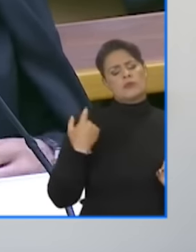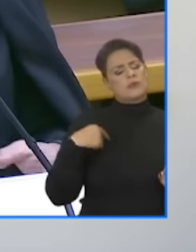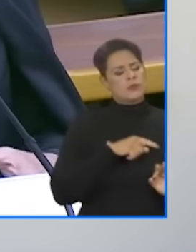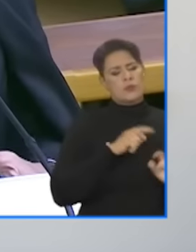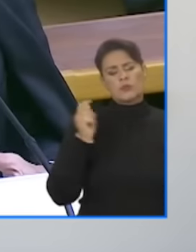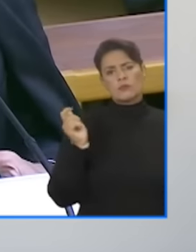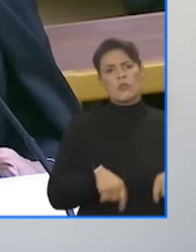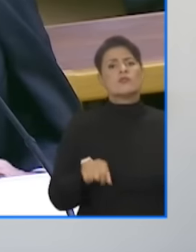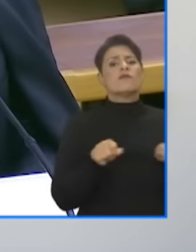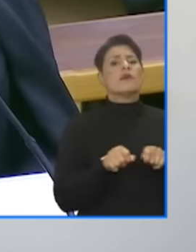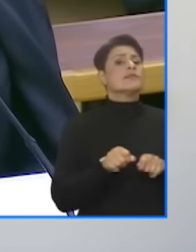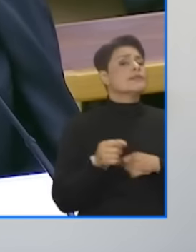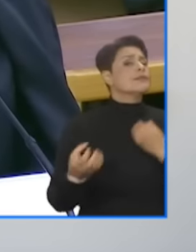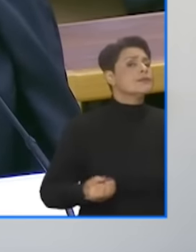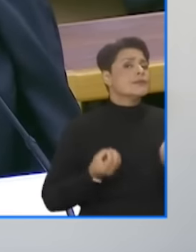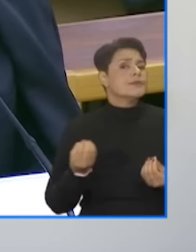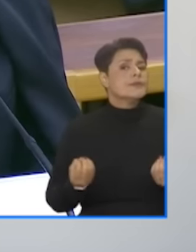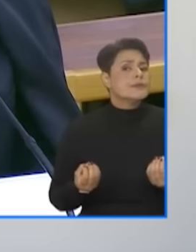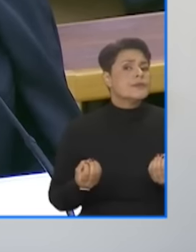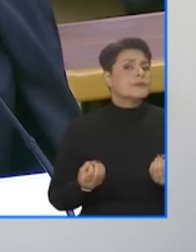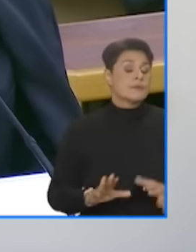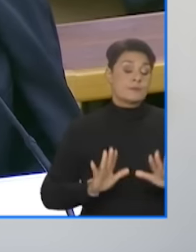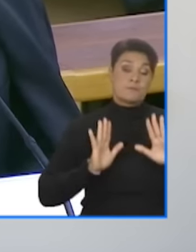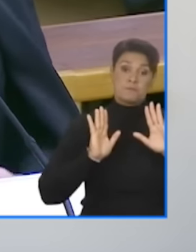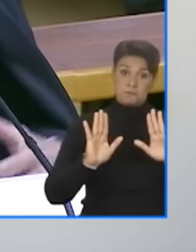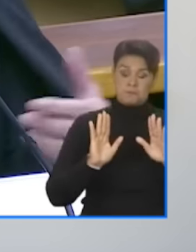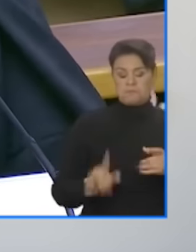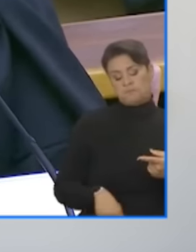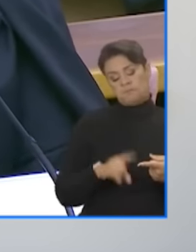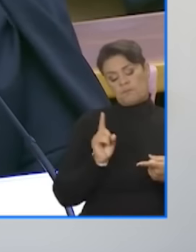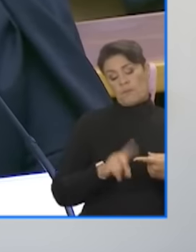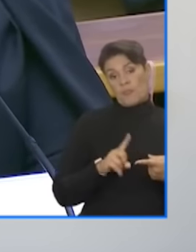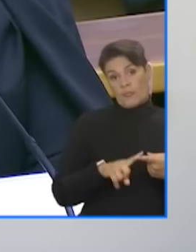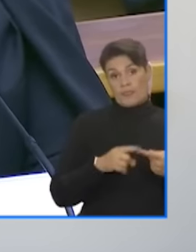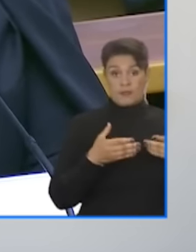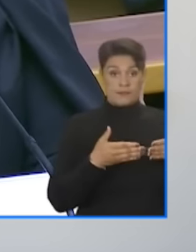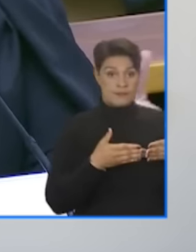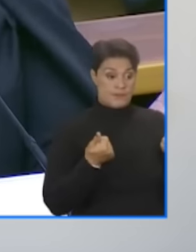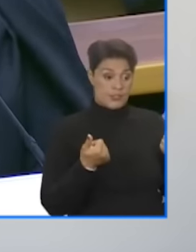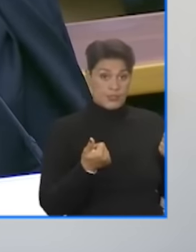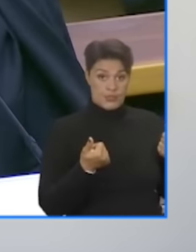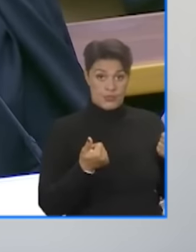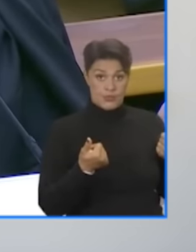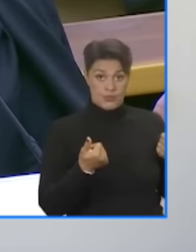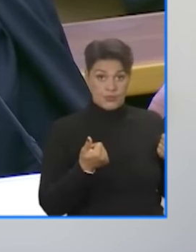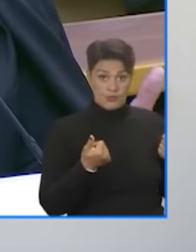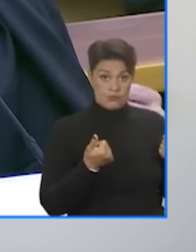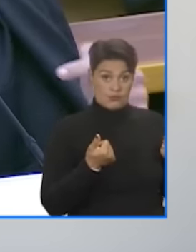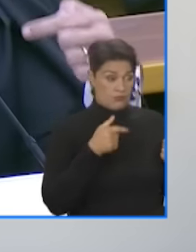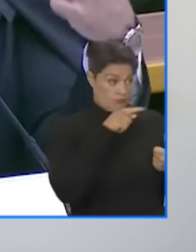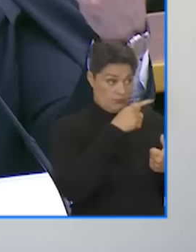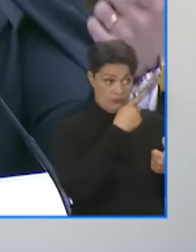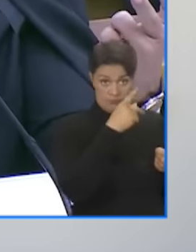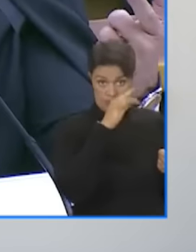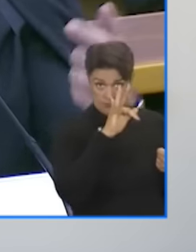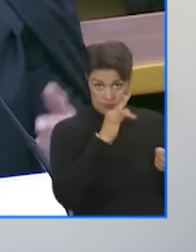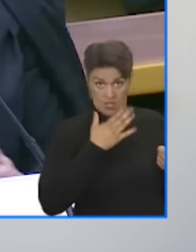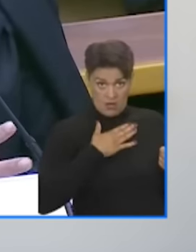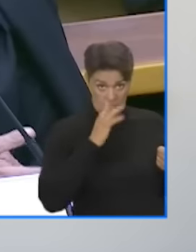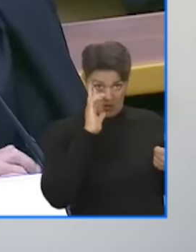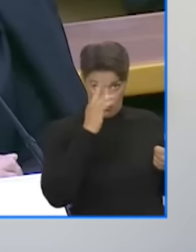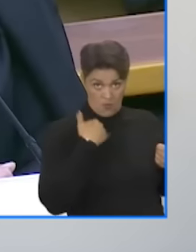trocas de mensagens aí botam em dúvida se a atuação do Alexandre de Moraes ela foi feita da maneira